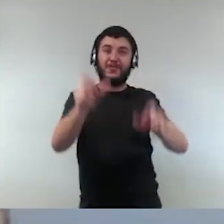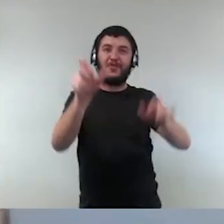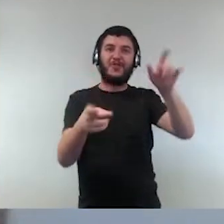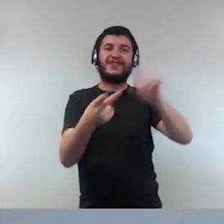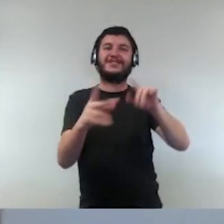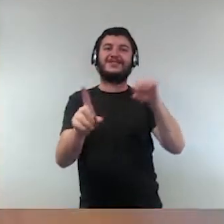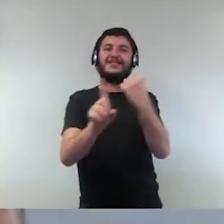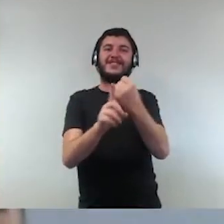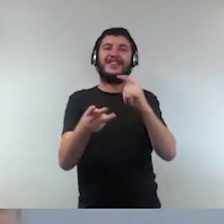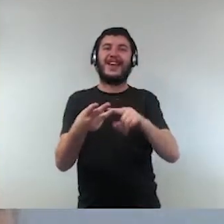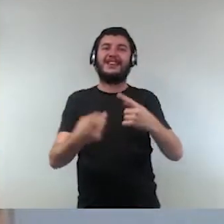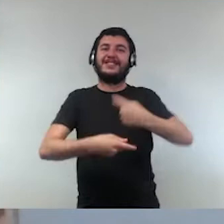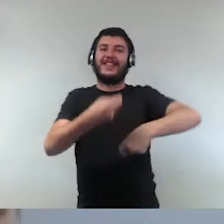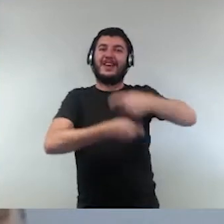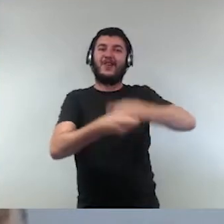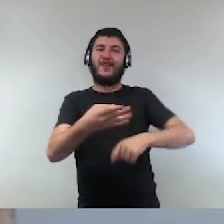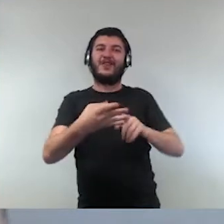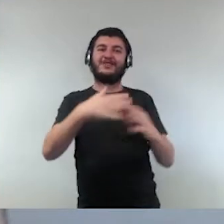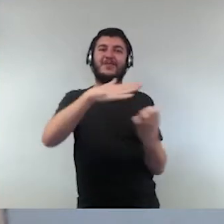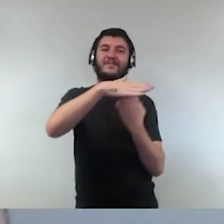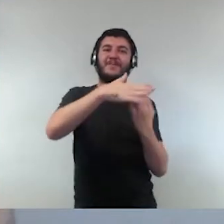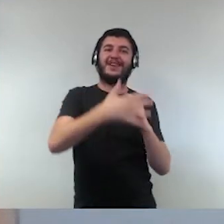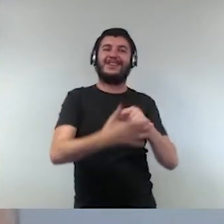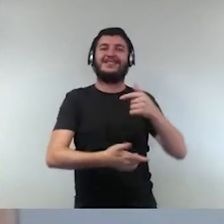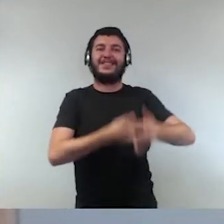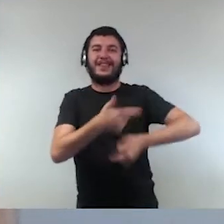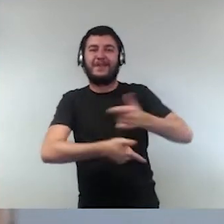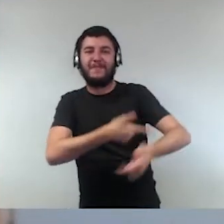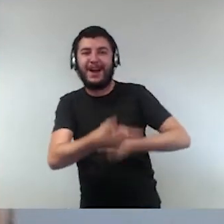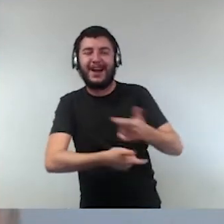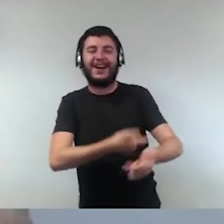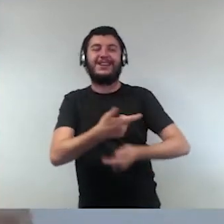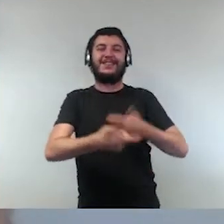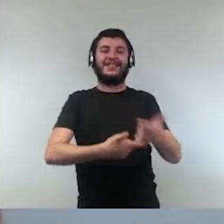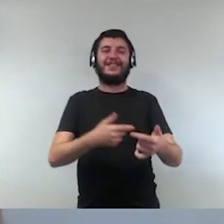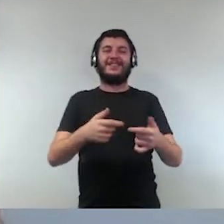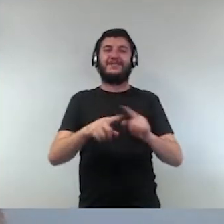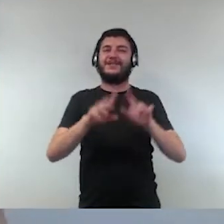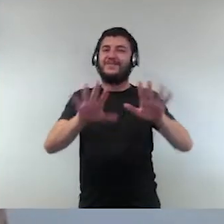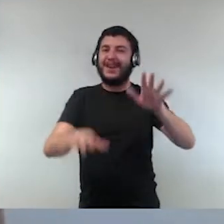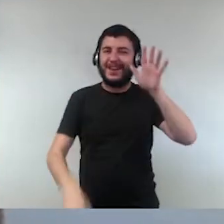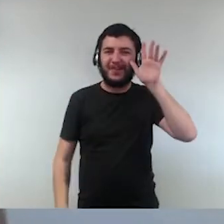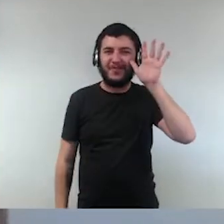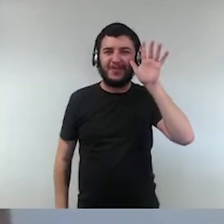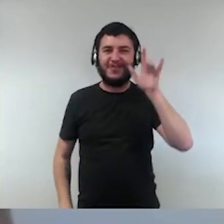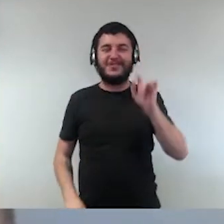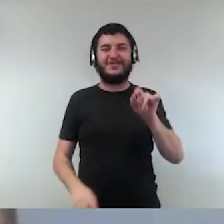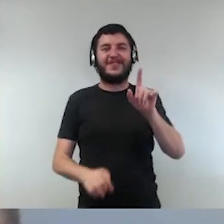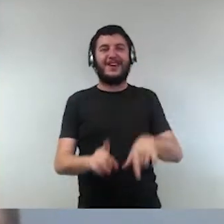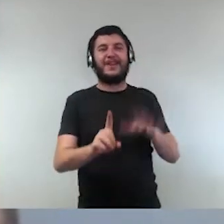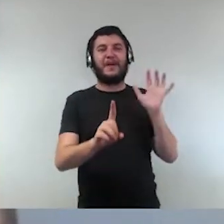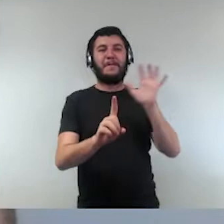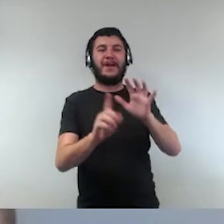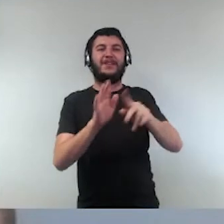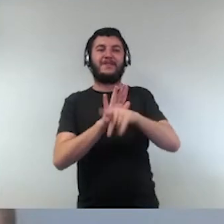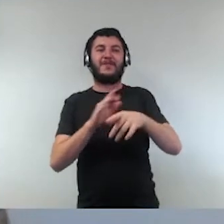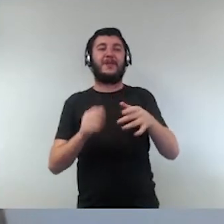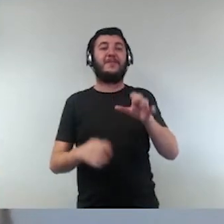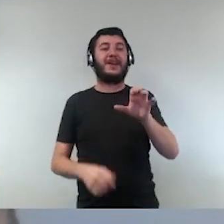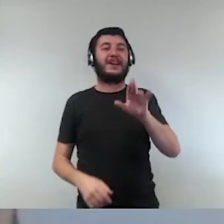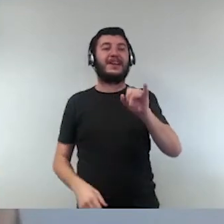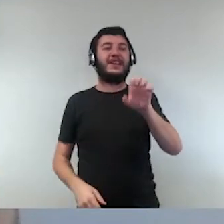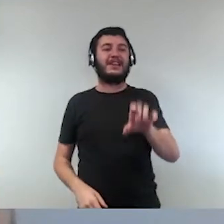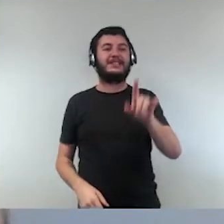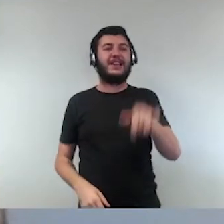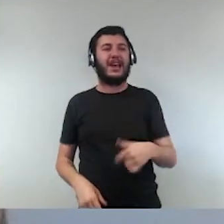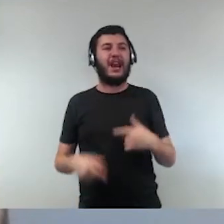sociedade, no nosso negócio, na nossa empresa, no nosso trabalho. Só é curioso que o impacto da crise acaba sendo comum